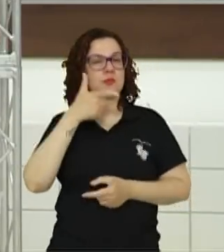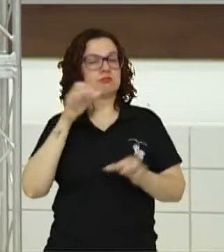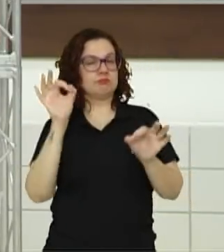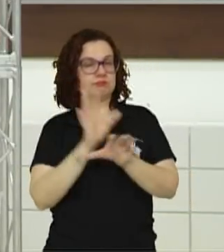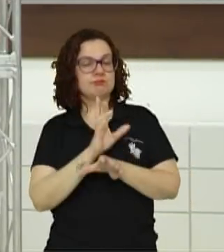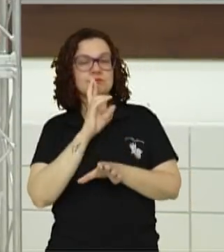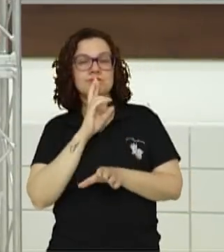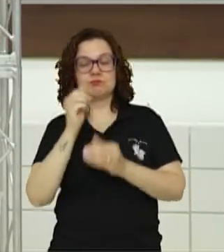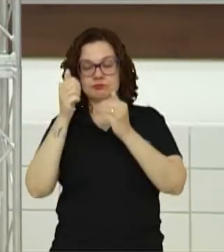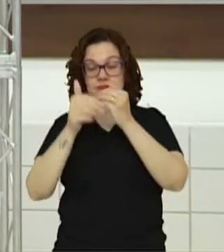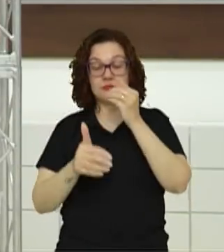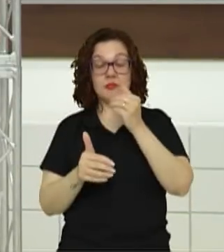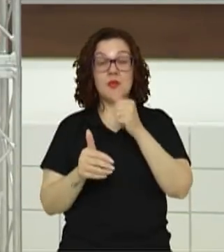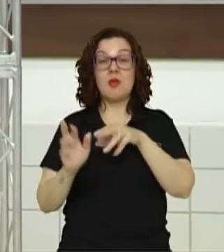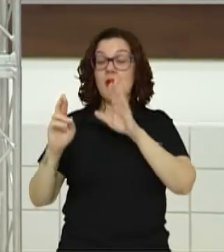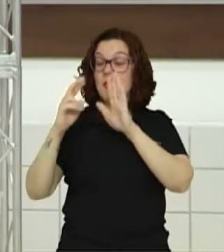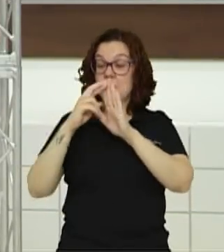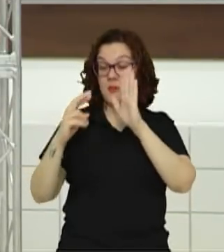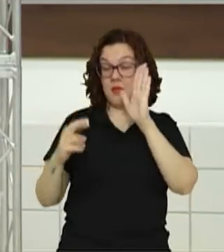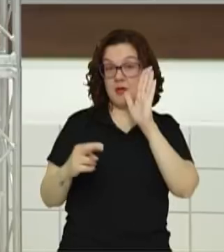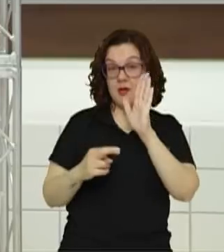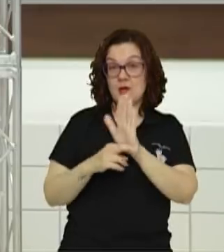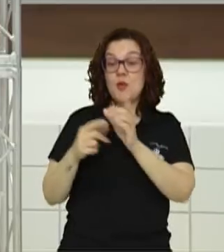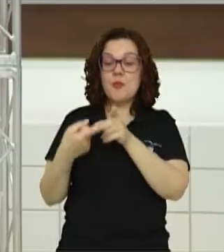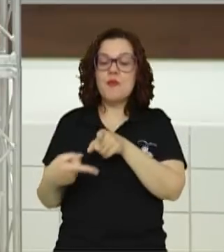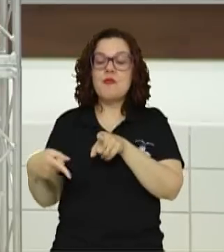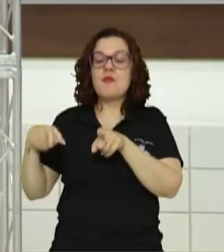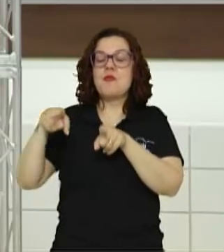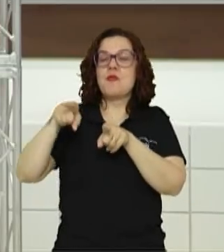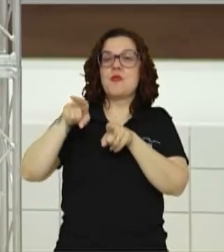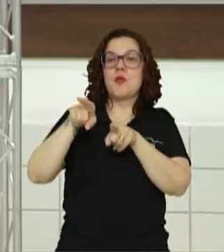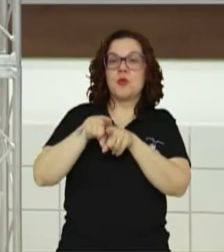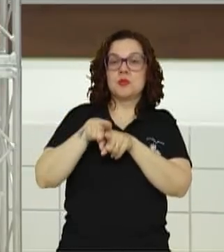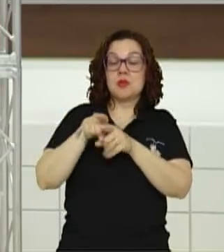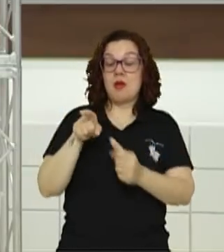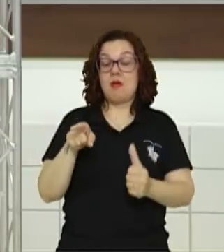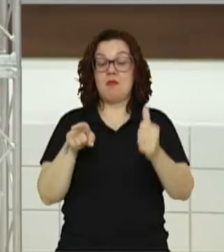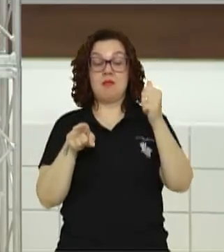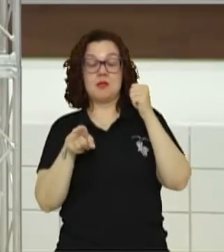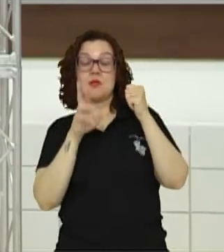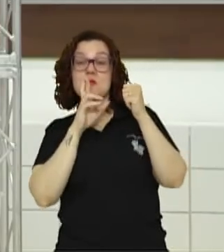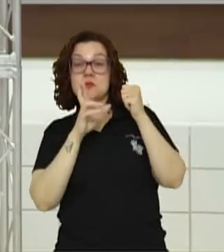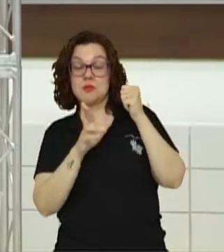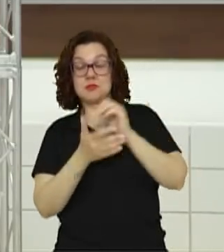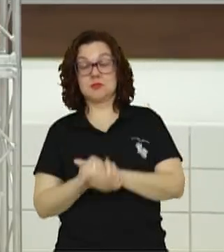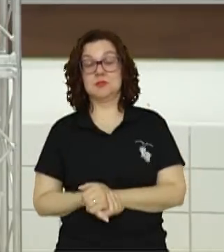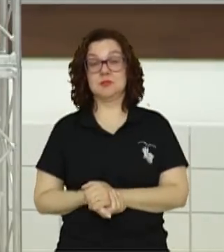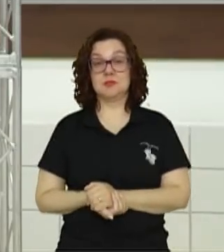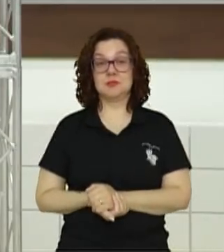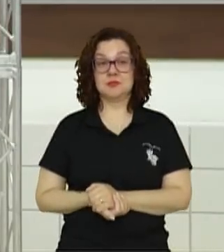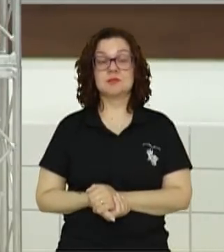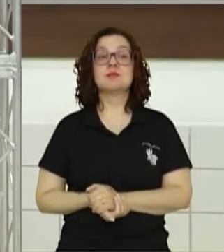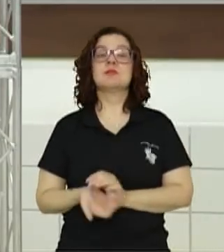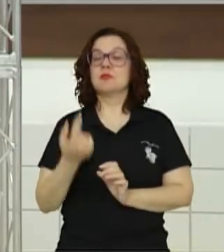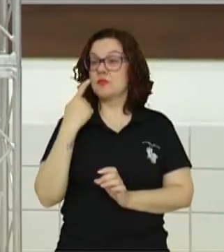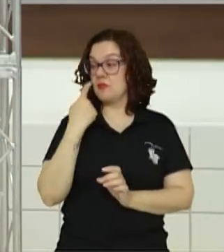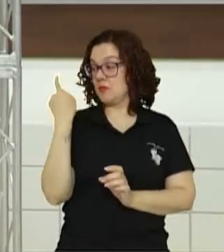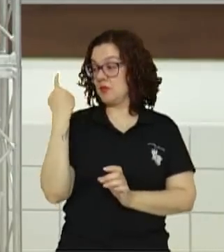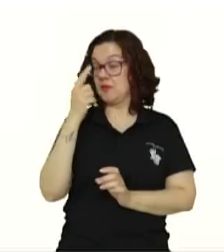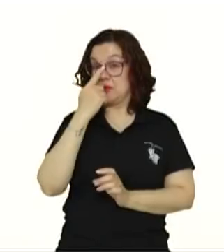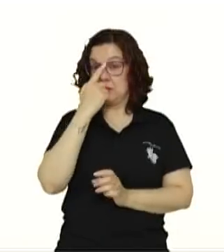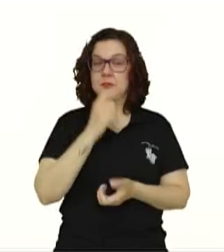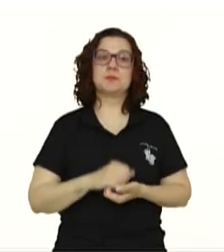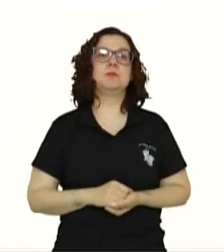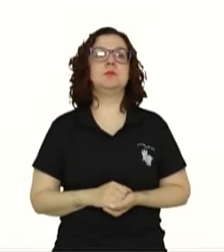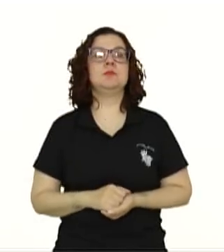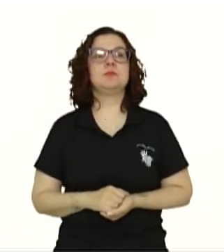também? O que eu tenho que usar? Eu preciso recorrer ao que eu resolvi primeiro. Lembram disso? Vamos ver aqui no